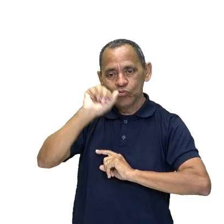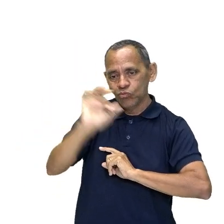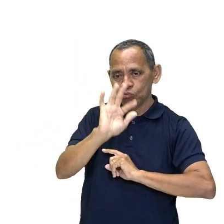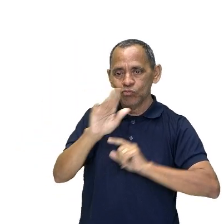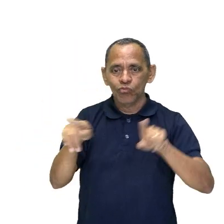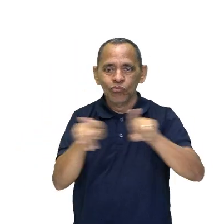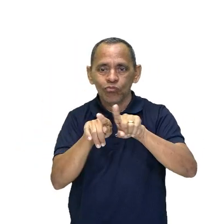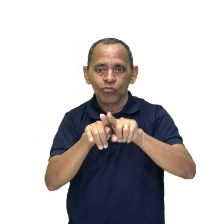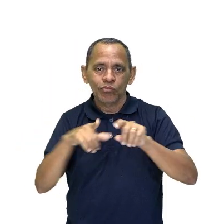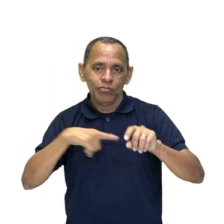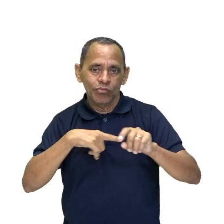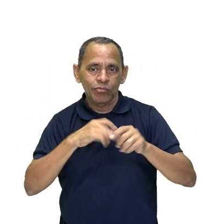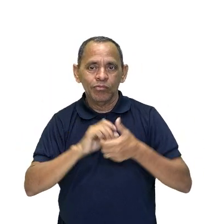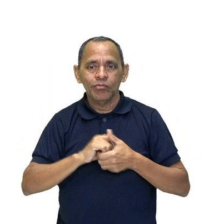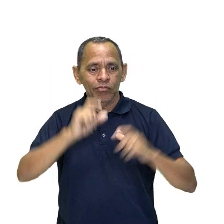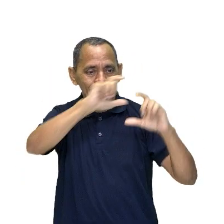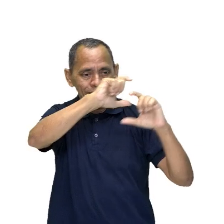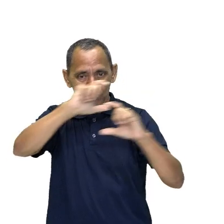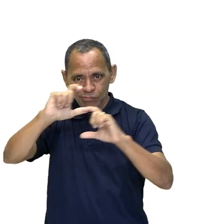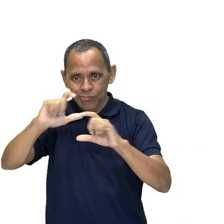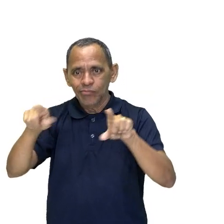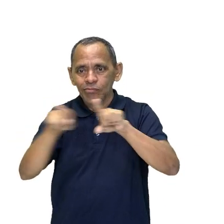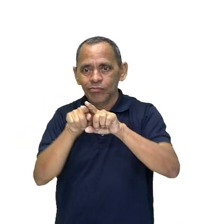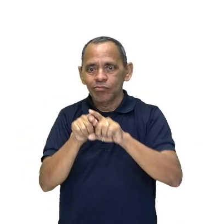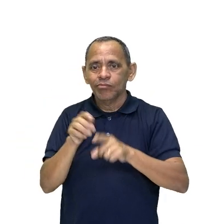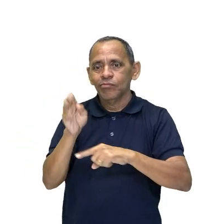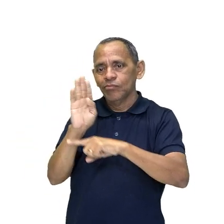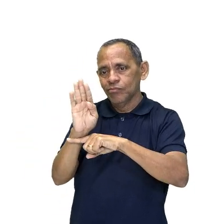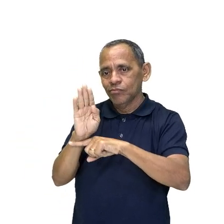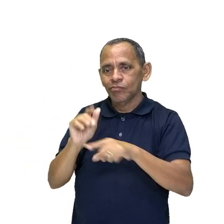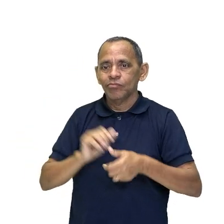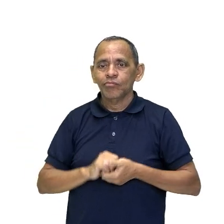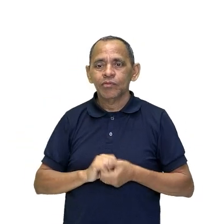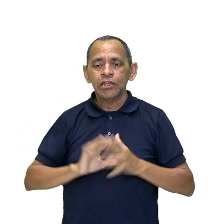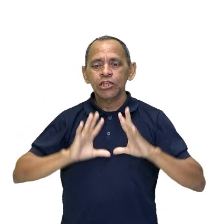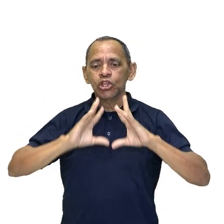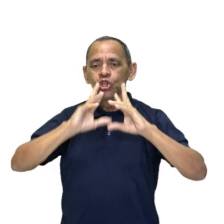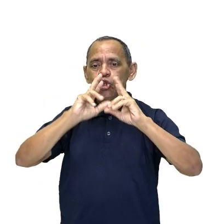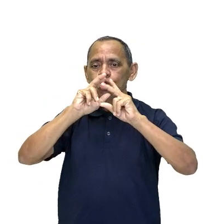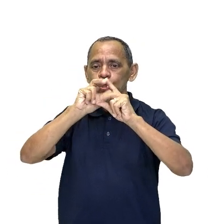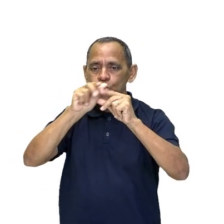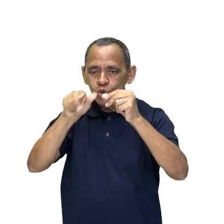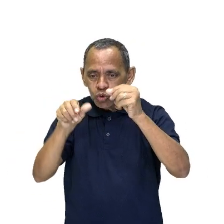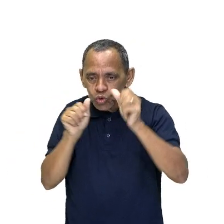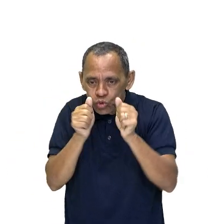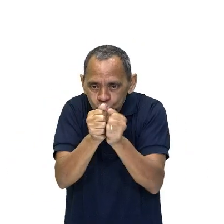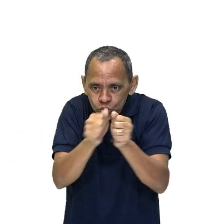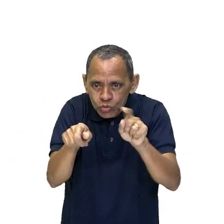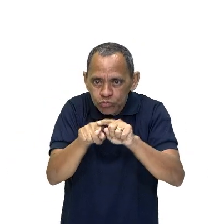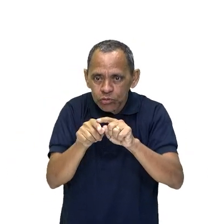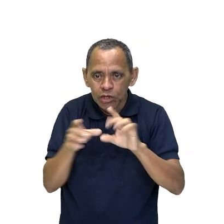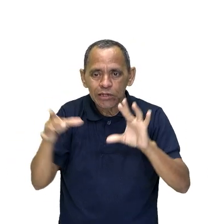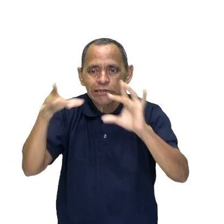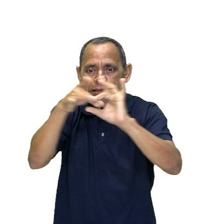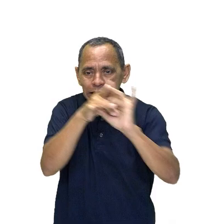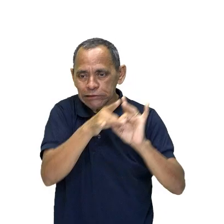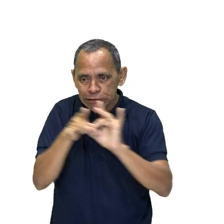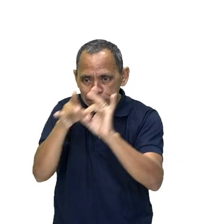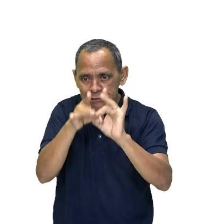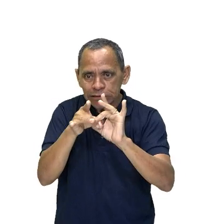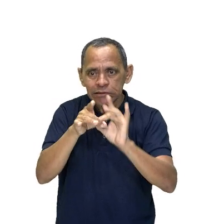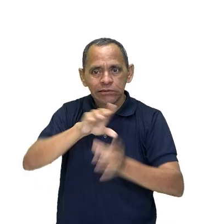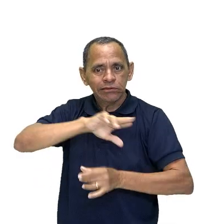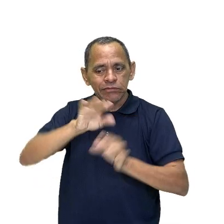você tem a animação e você tem vídeo. E tudo isso integrado de forma interligada e não